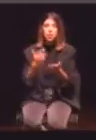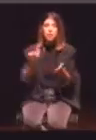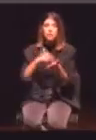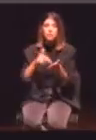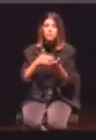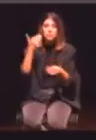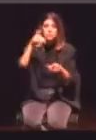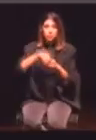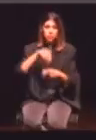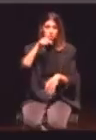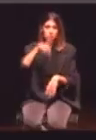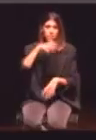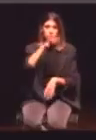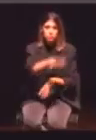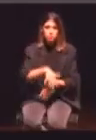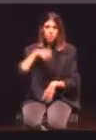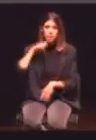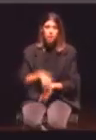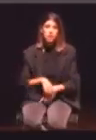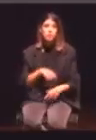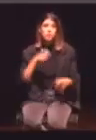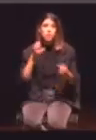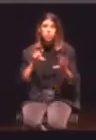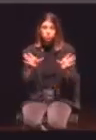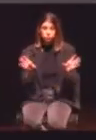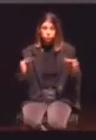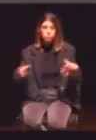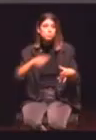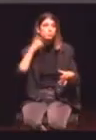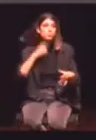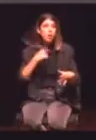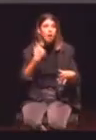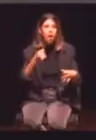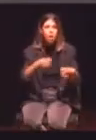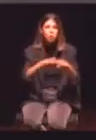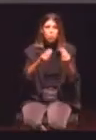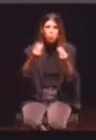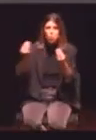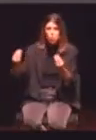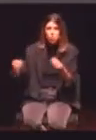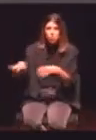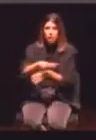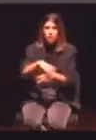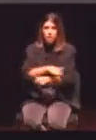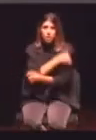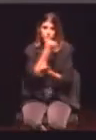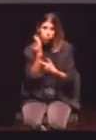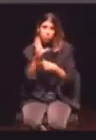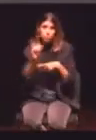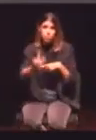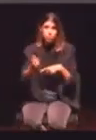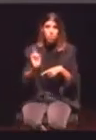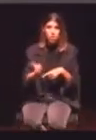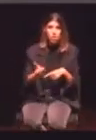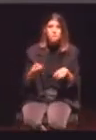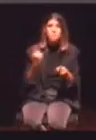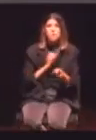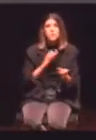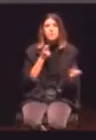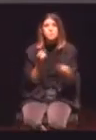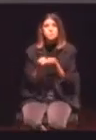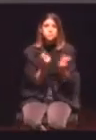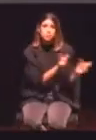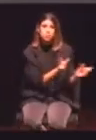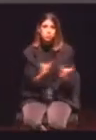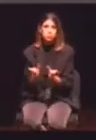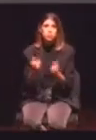em plenário. As populações de pombos existem em elevadas densidades em áreas urbanas, como Lisboa, e têm de ser geridas, mas